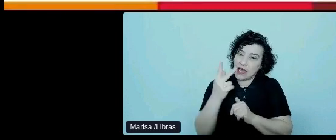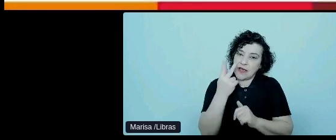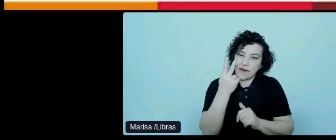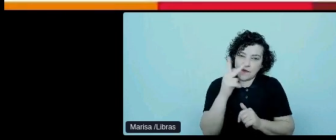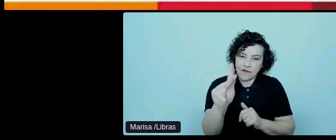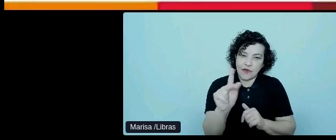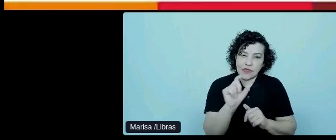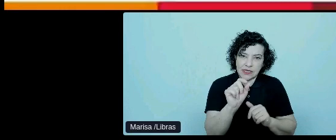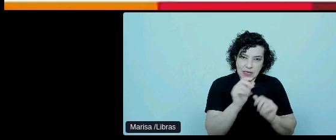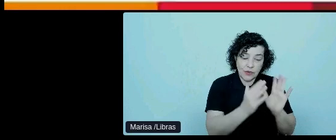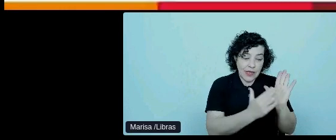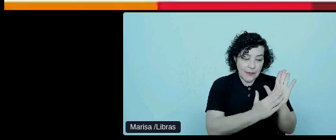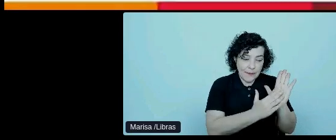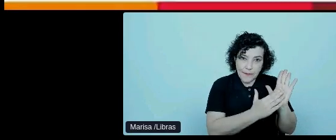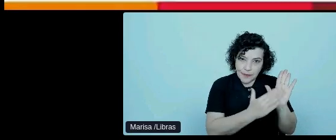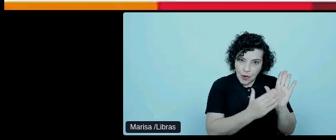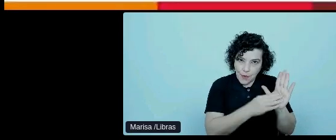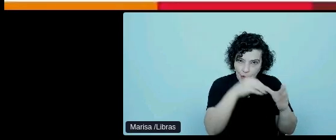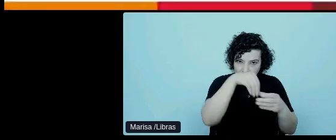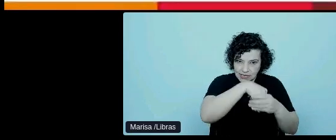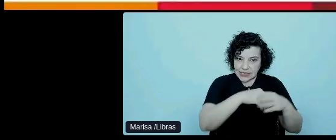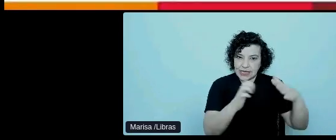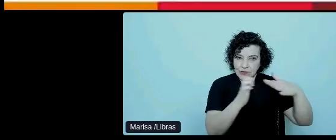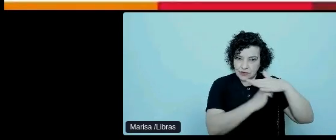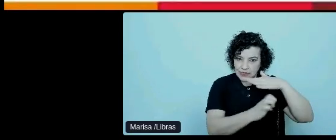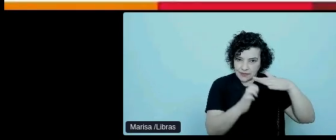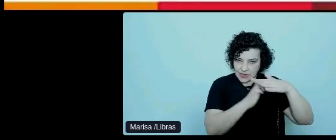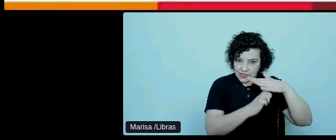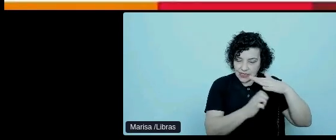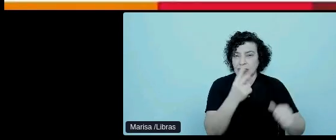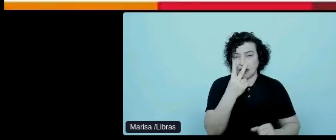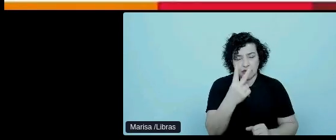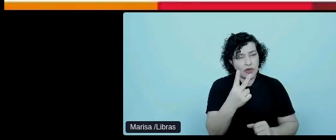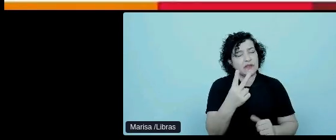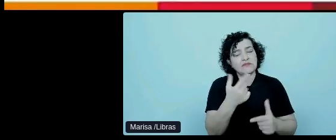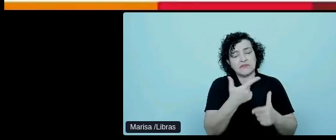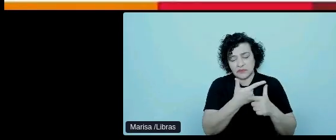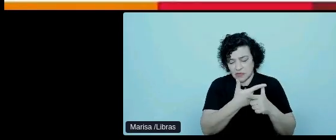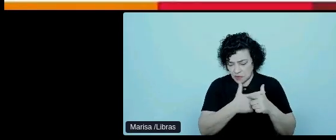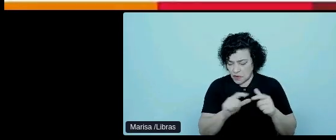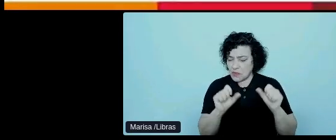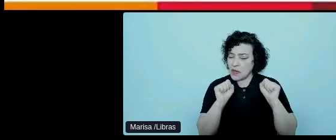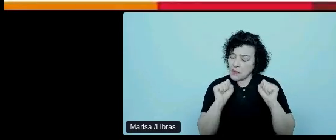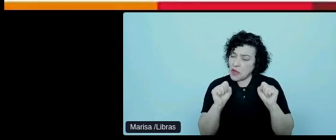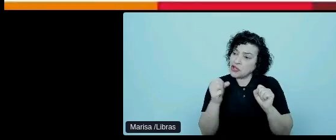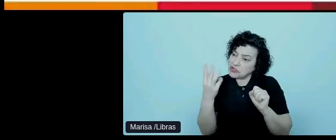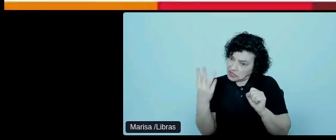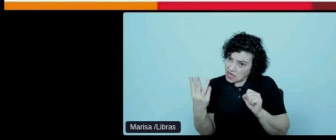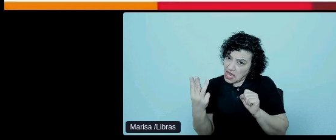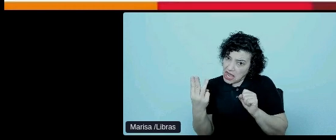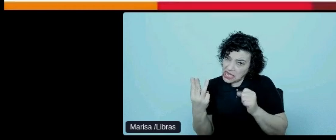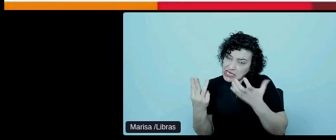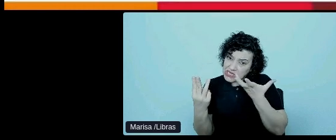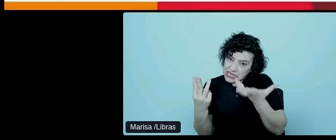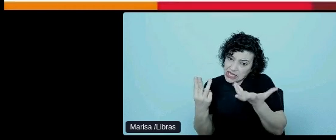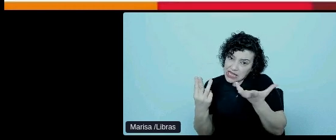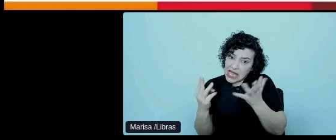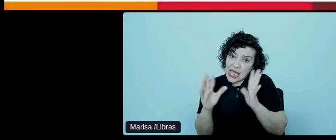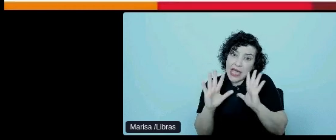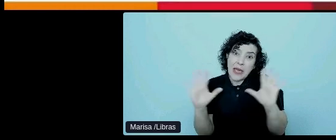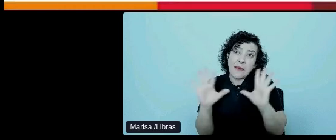com a série 2, tudo bem, tu pode fazer a 3 se tu quiser, mas ela não é